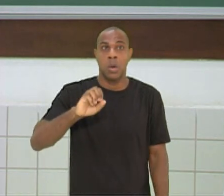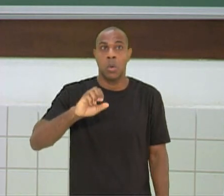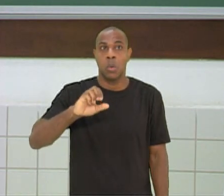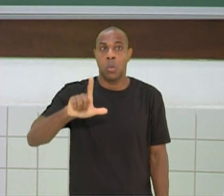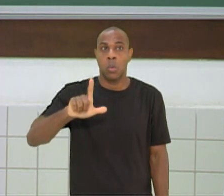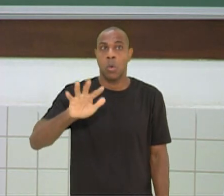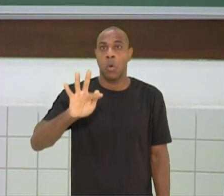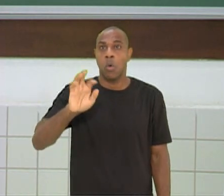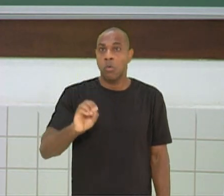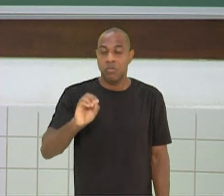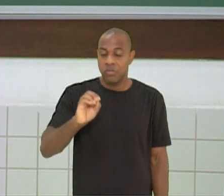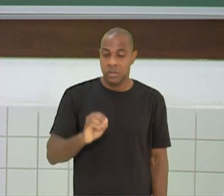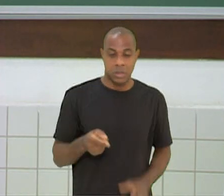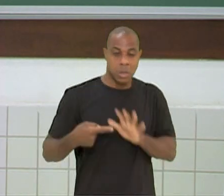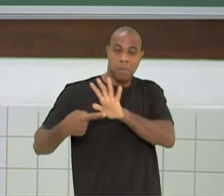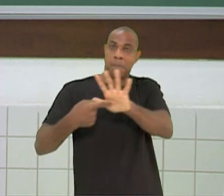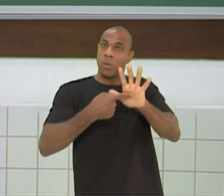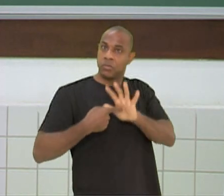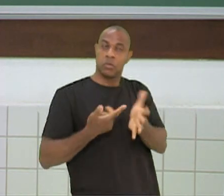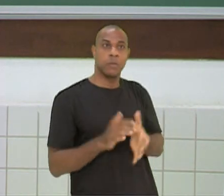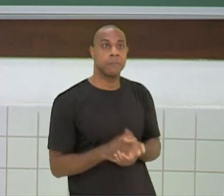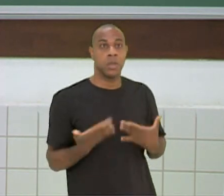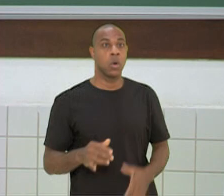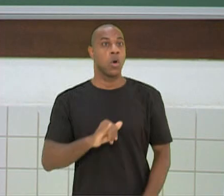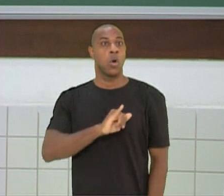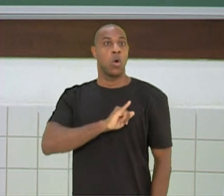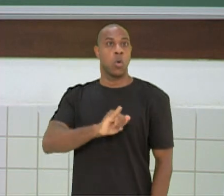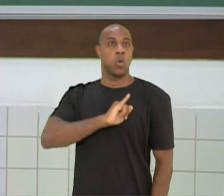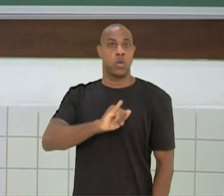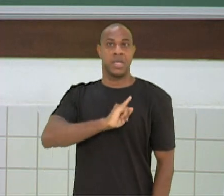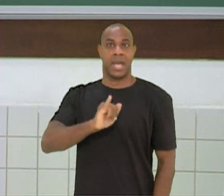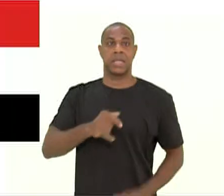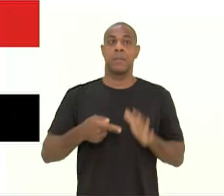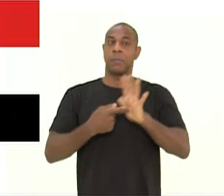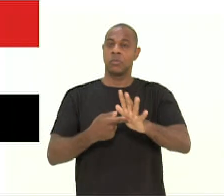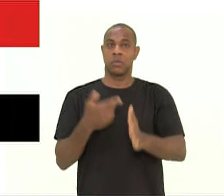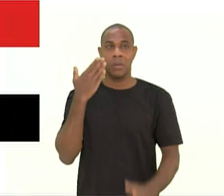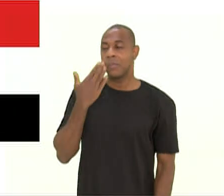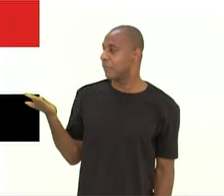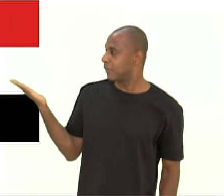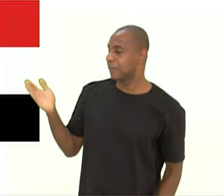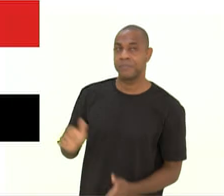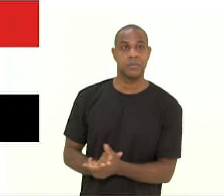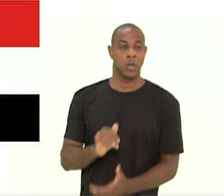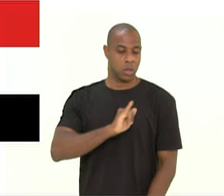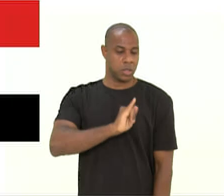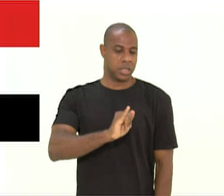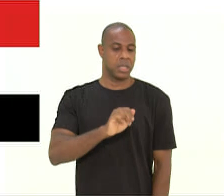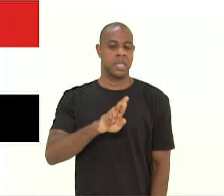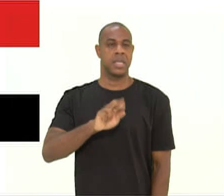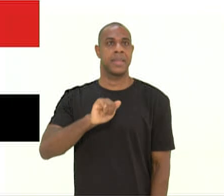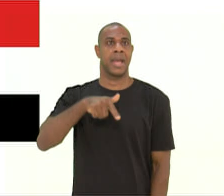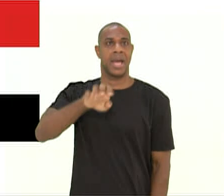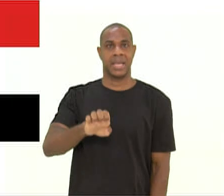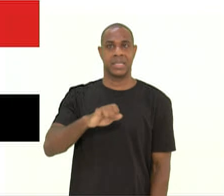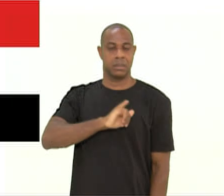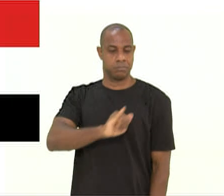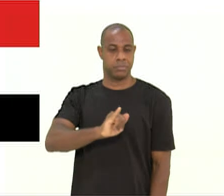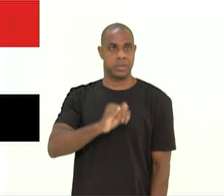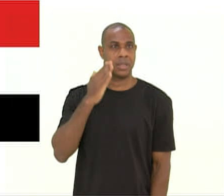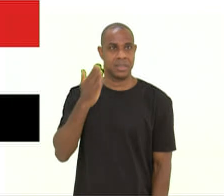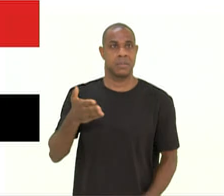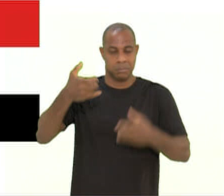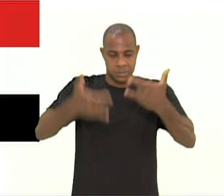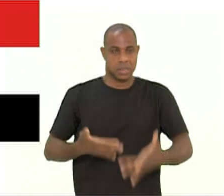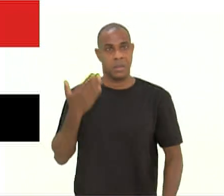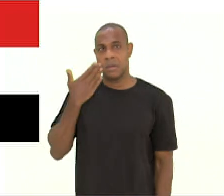preocupar o mundo quanto às suas armas, o seu poderio bélico. Então, o caso do Iraque e essa situação toda que nós estamos